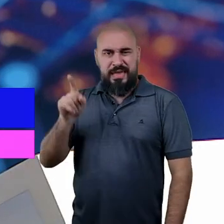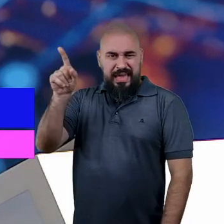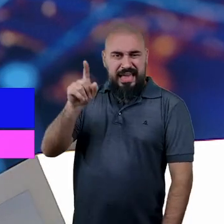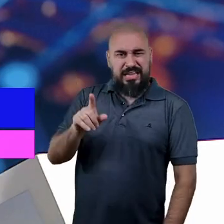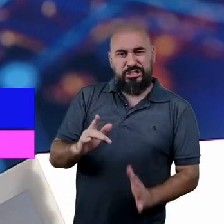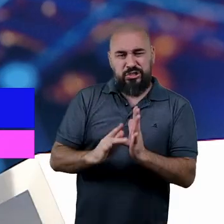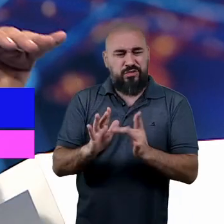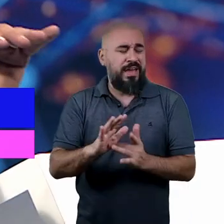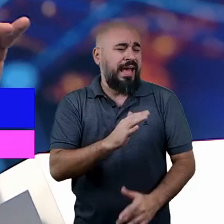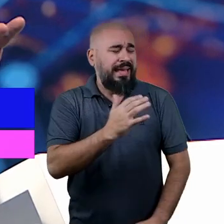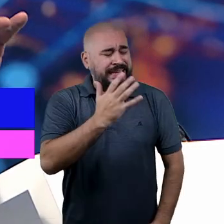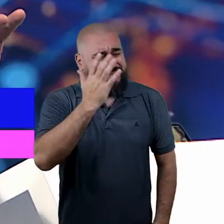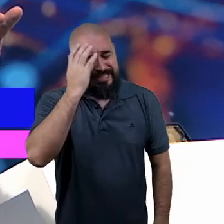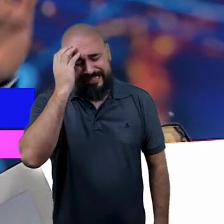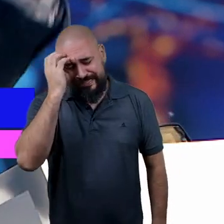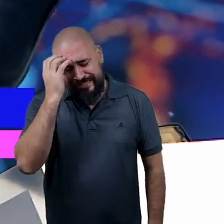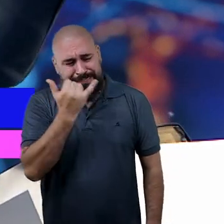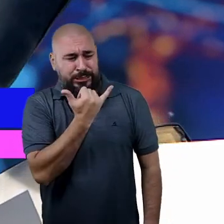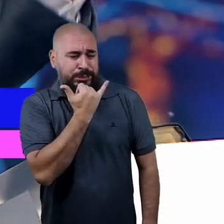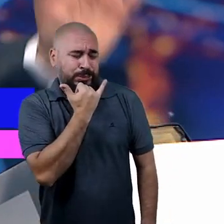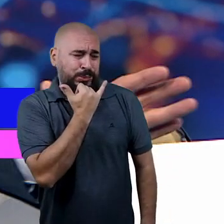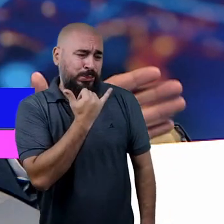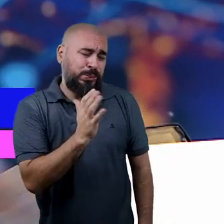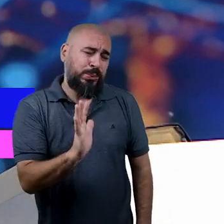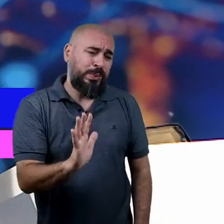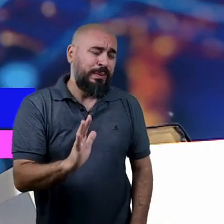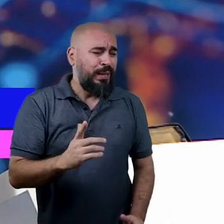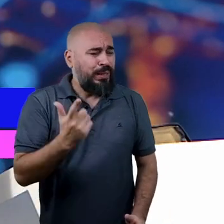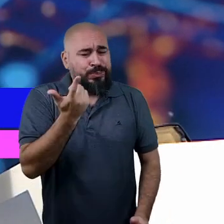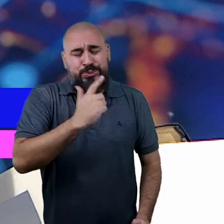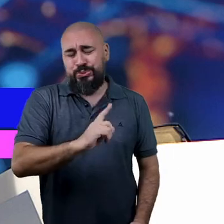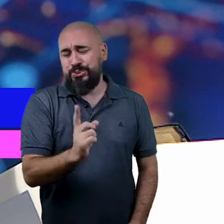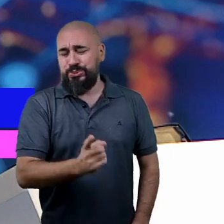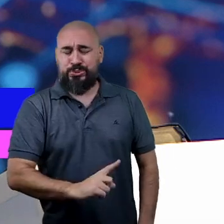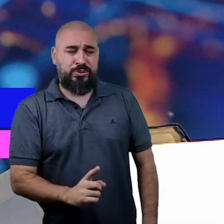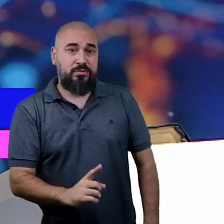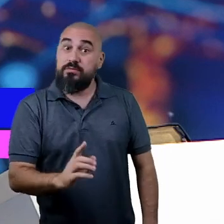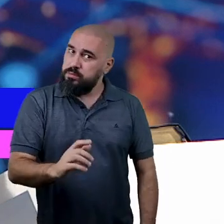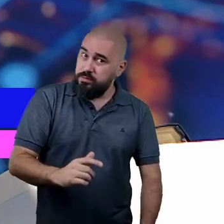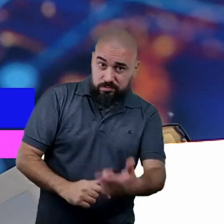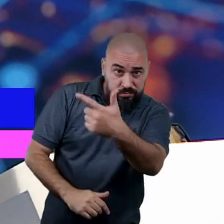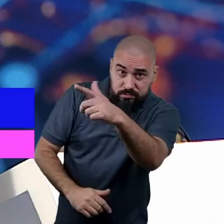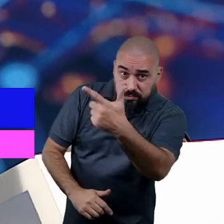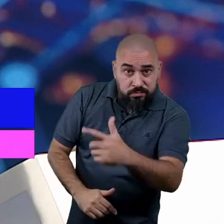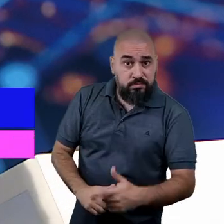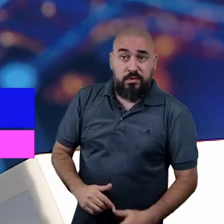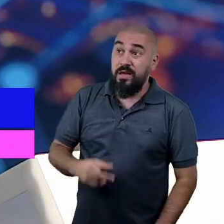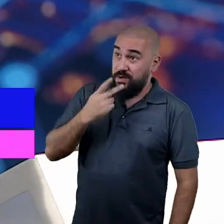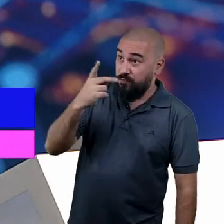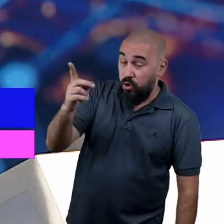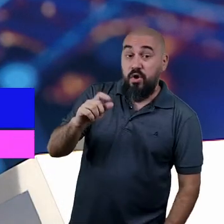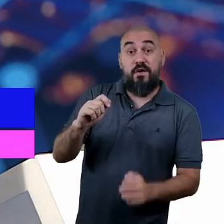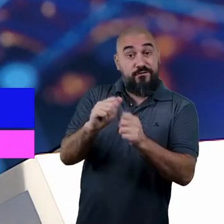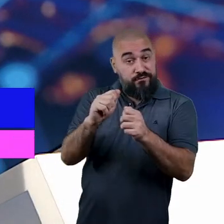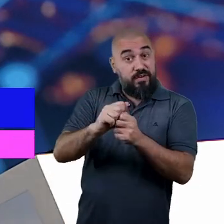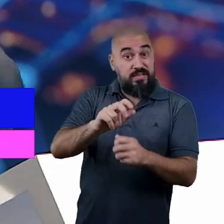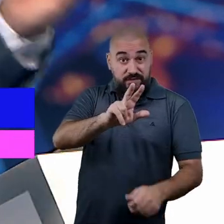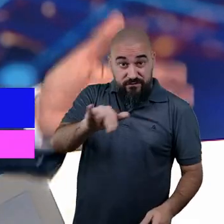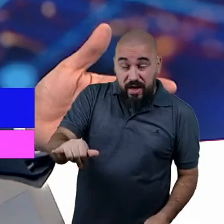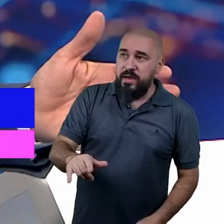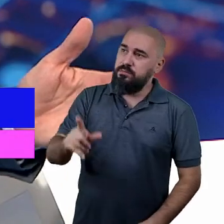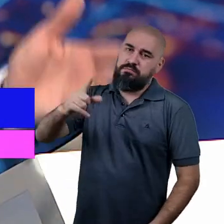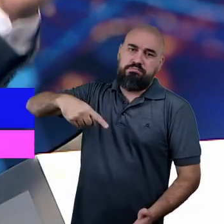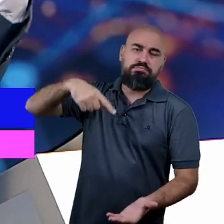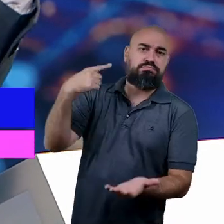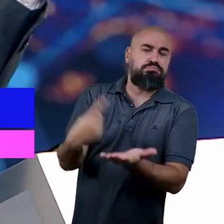Não, não, isso não cabe dentro de Deus. Isso não passa no vocabulário de Deus. Se Ele falou que vai fazer, Ele vai fazer. E o